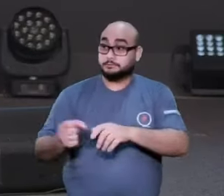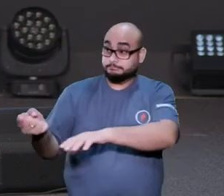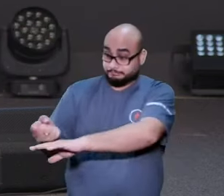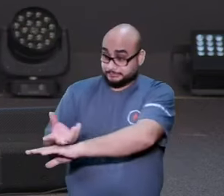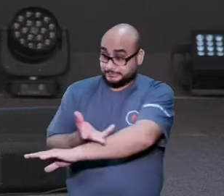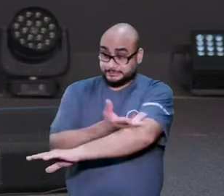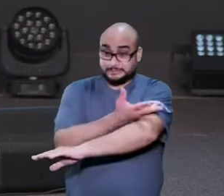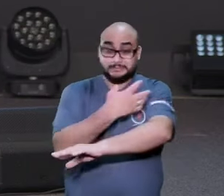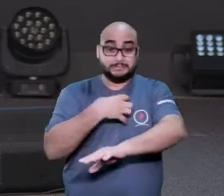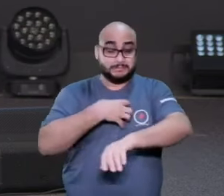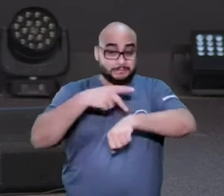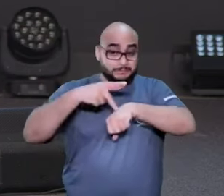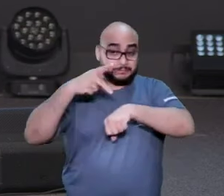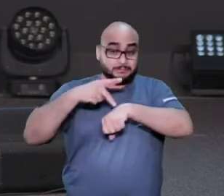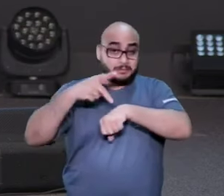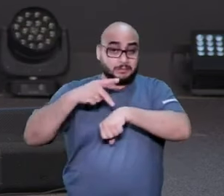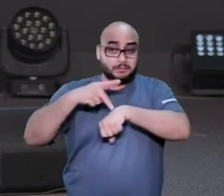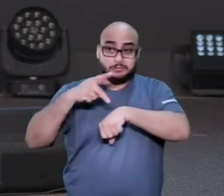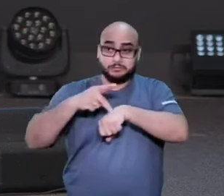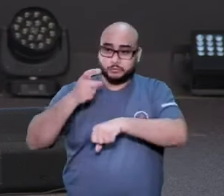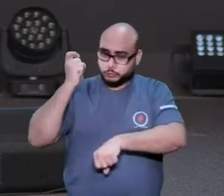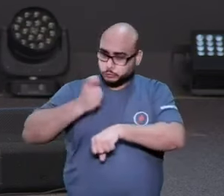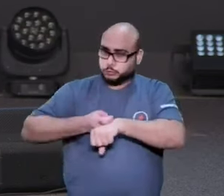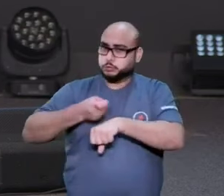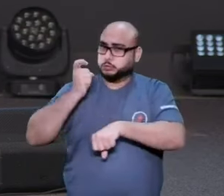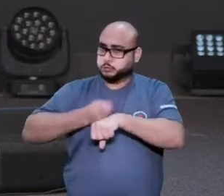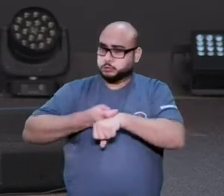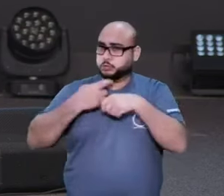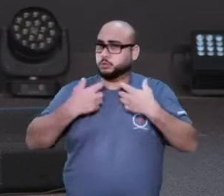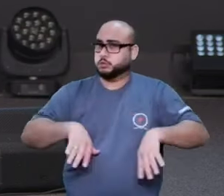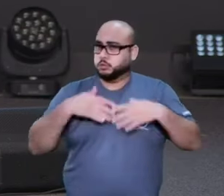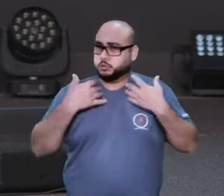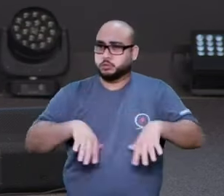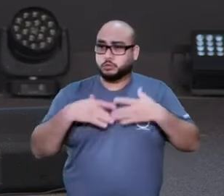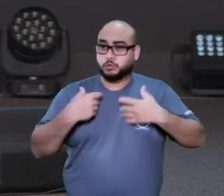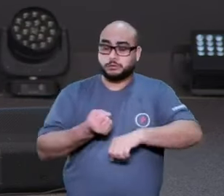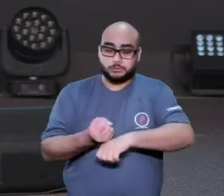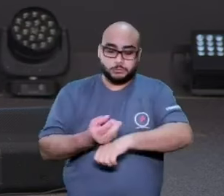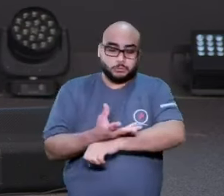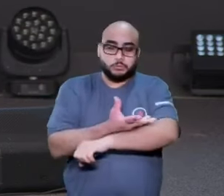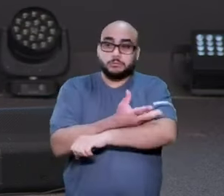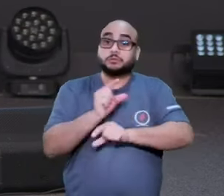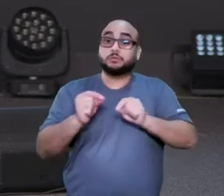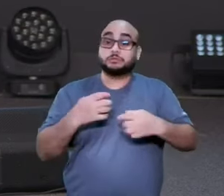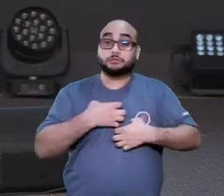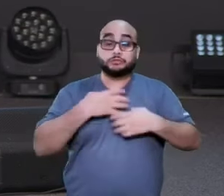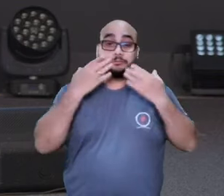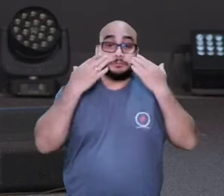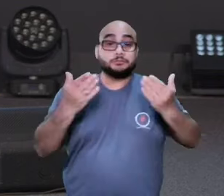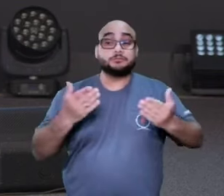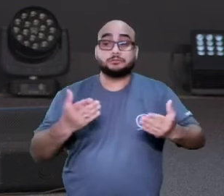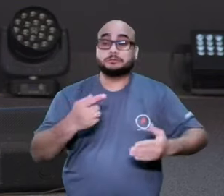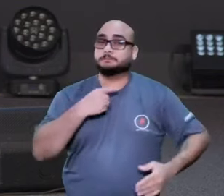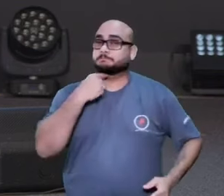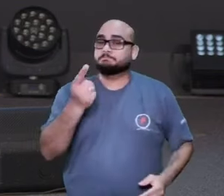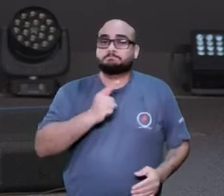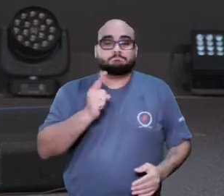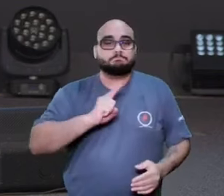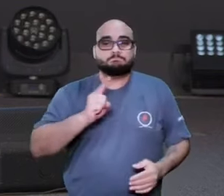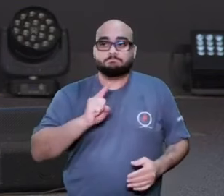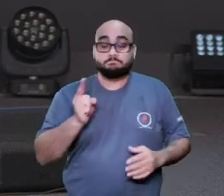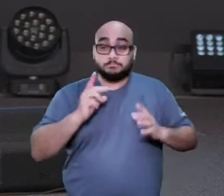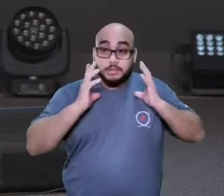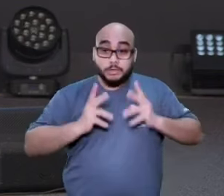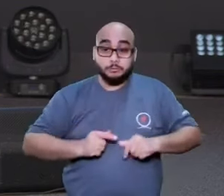emocionalmente ou seja ela já não tinha mais emoções para expressar Ela estava toda